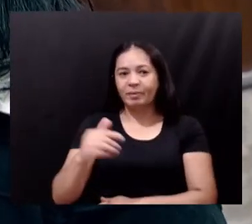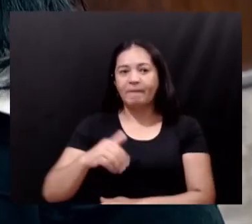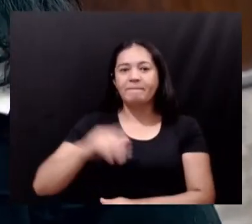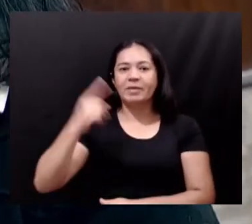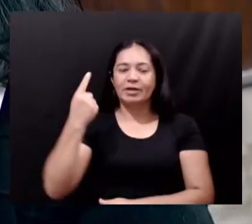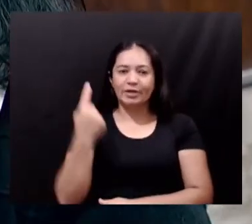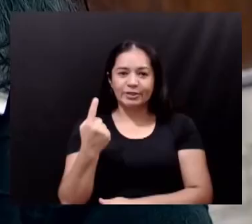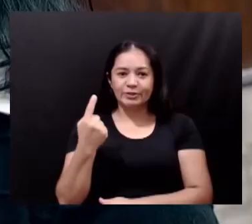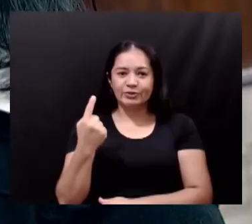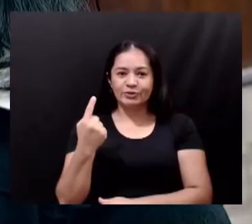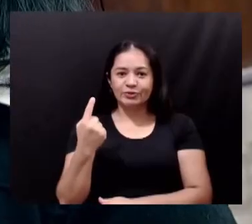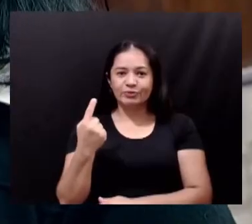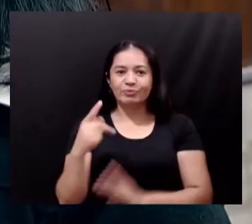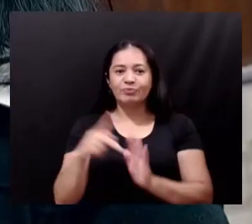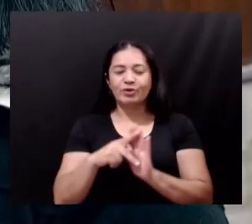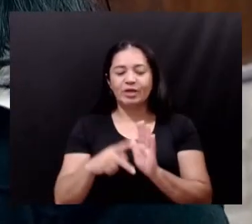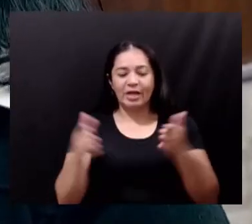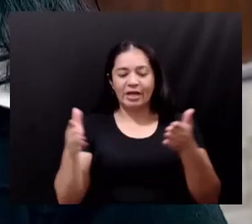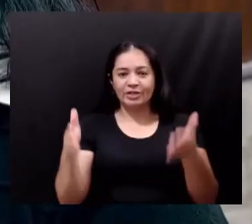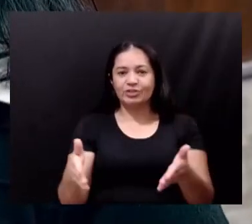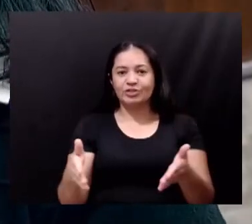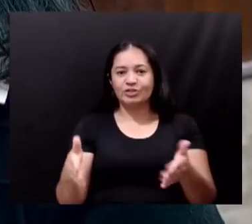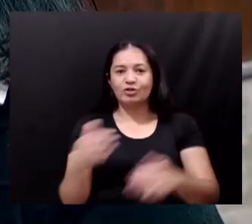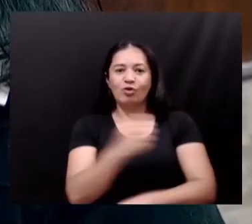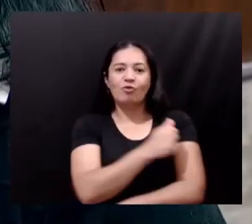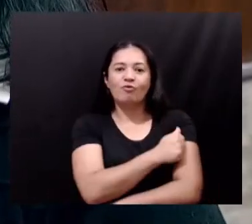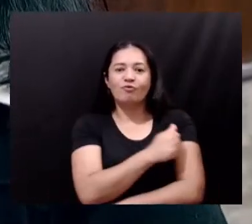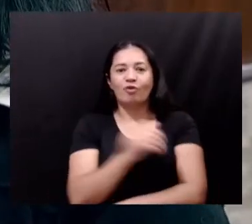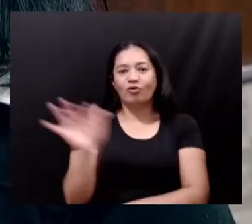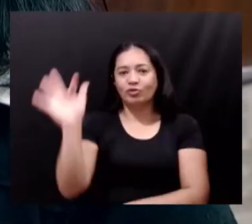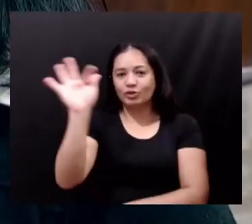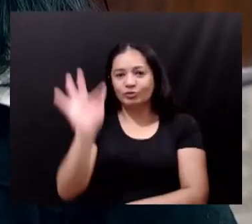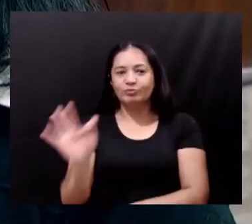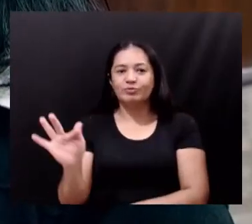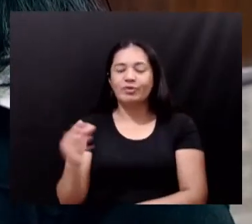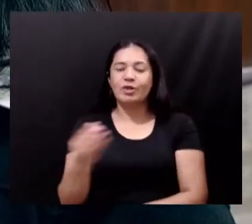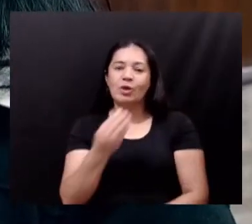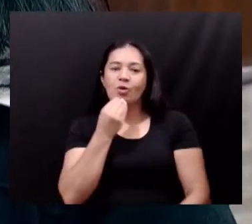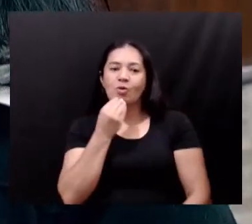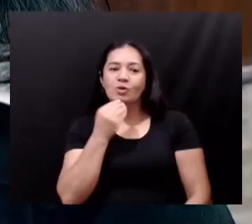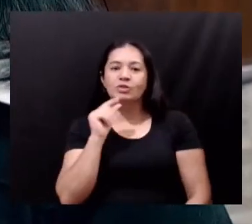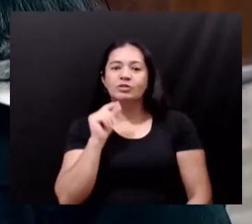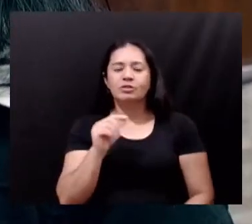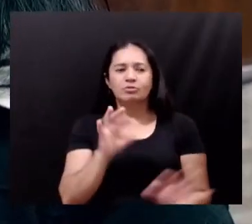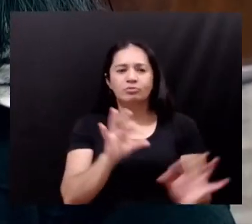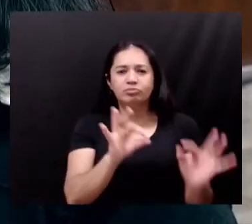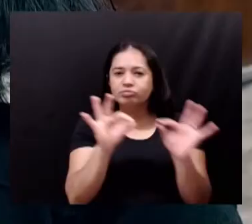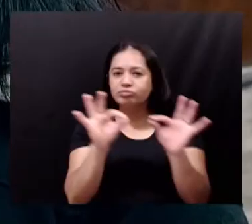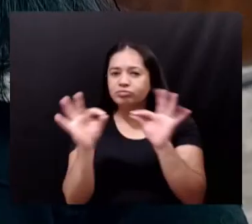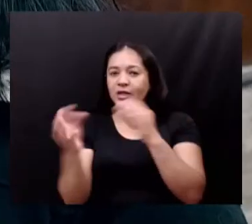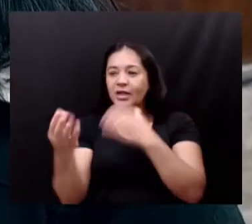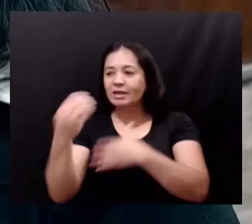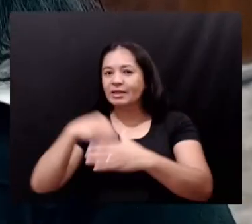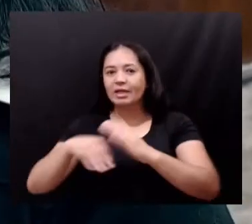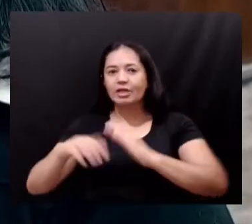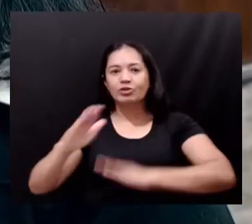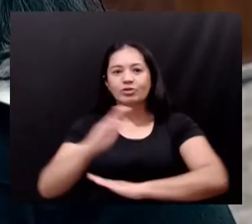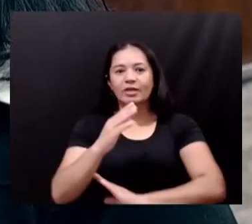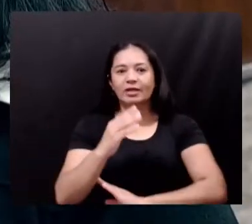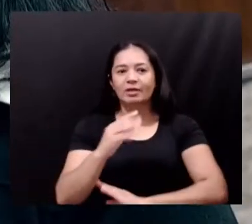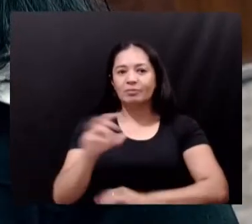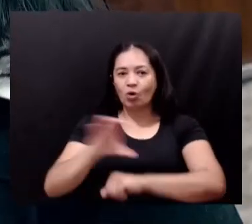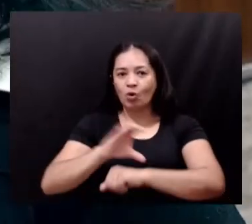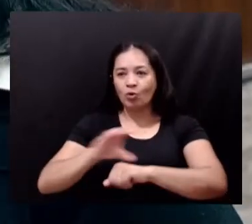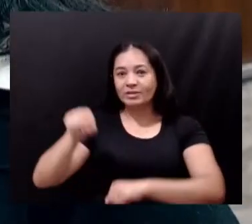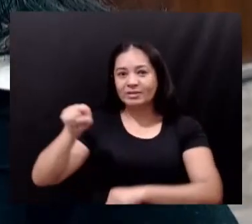atingir o público de universitários. Eles têm a oportunidade de observar dentro da Câmara o curso que eles escolheram, que eles estão